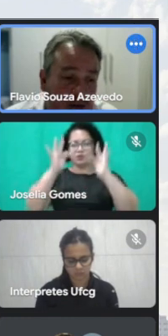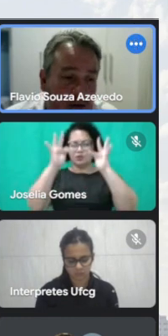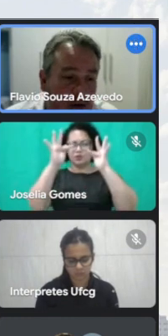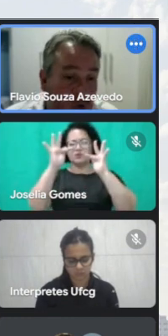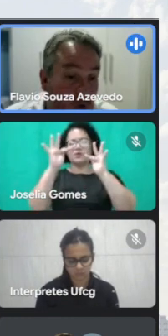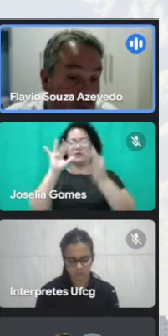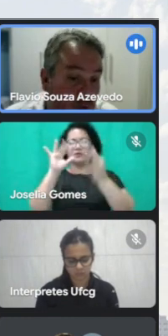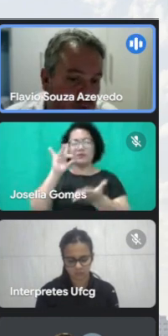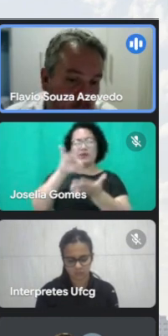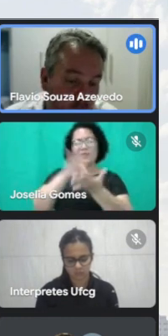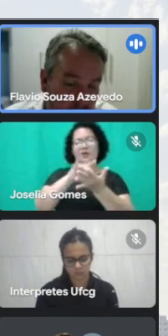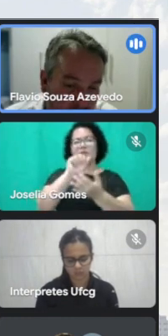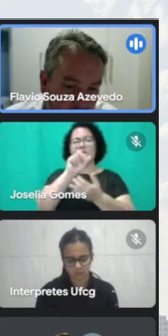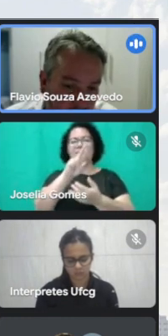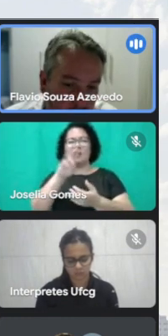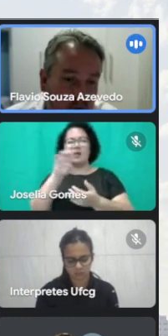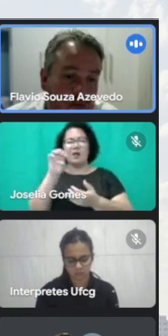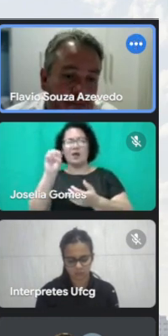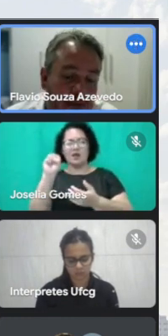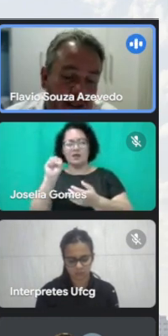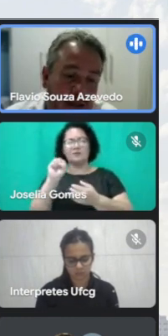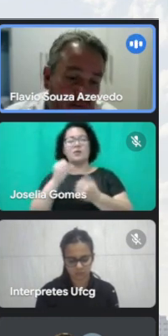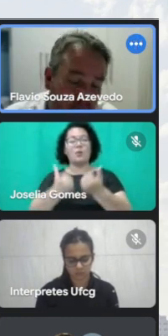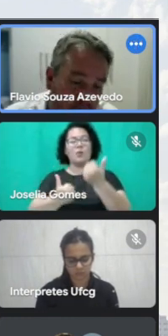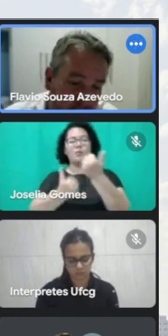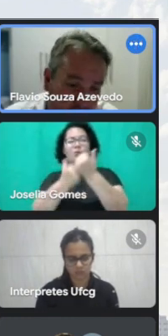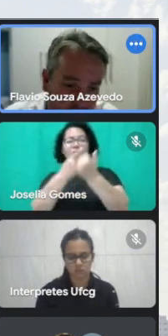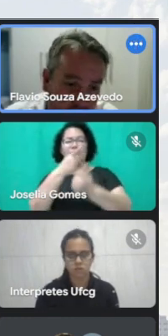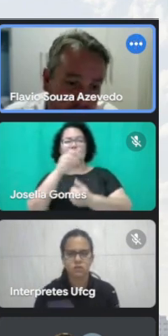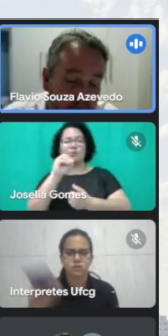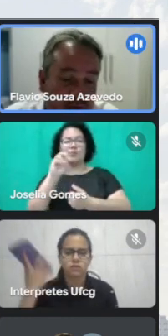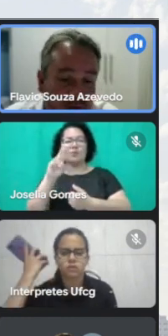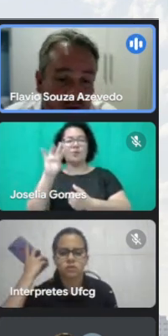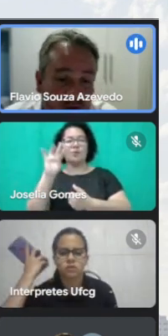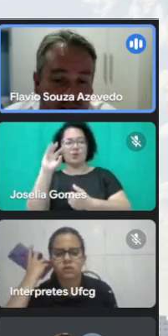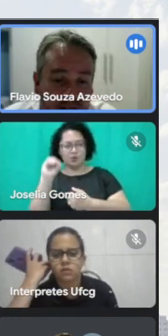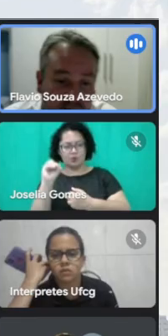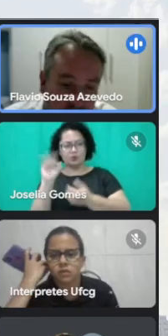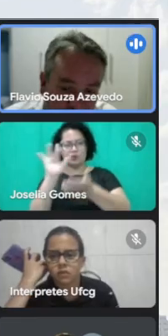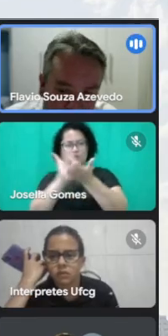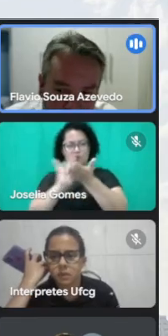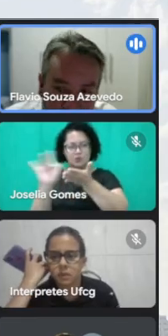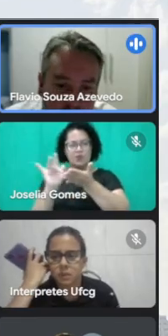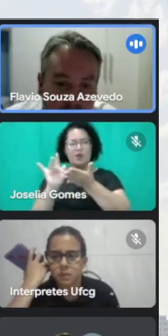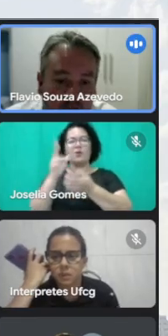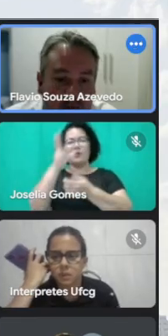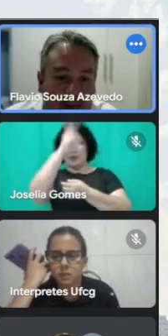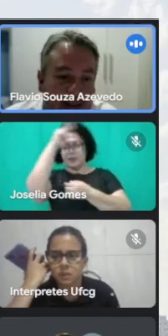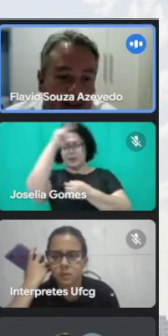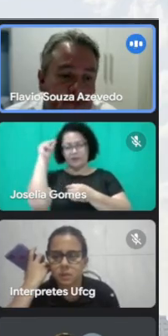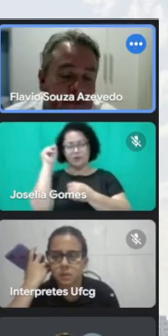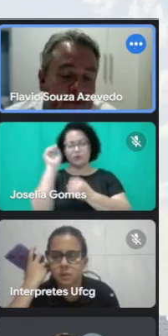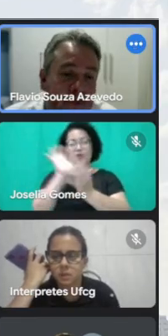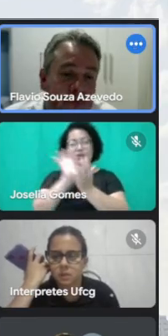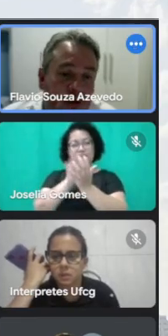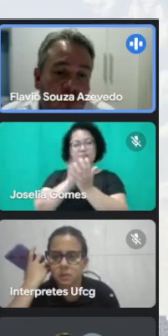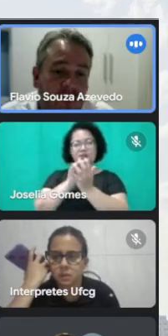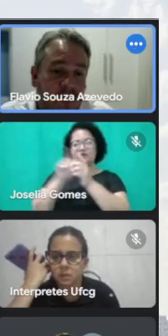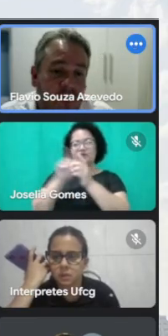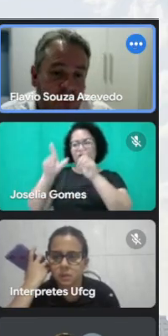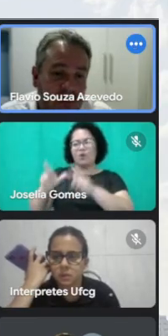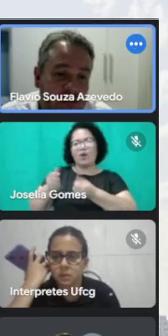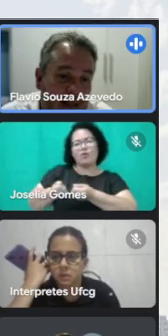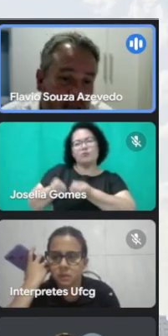ARES, com o apoio do Porto Digital e a Prefeitura de Recife, que cedeu o local, tá certo?